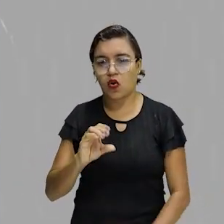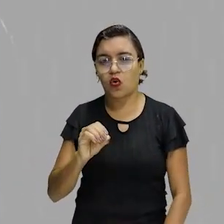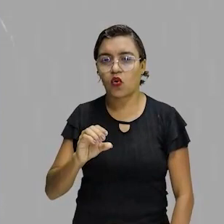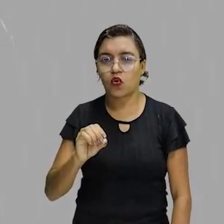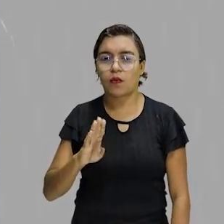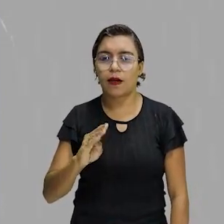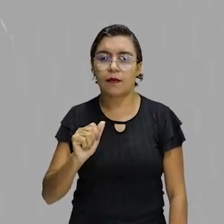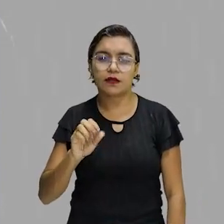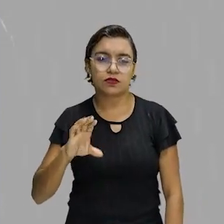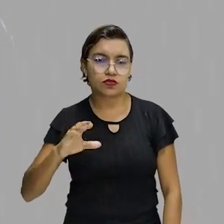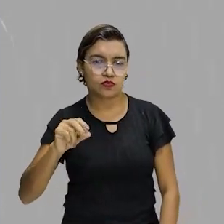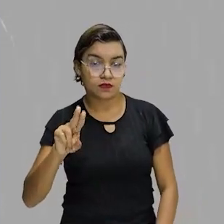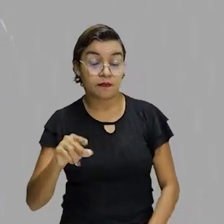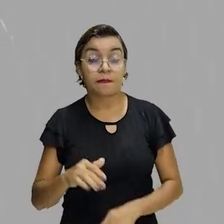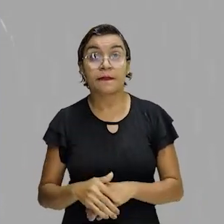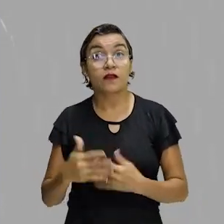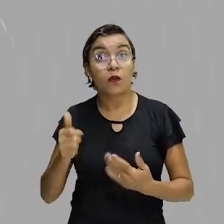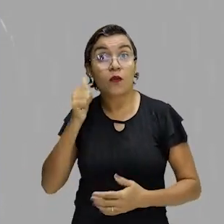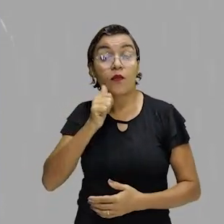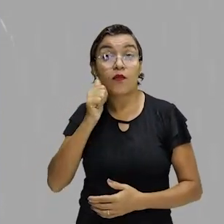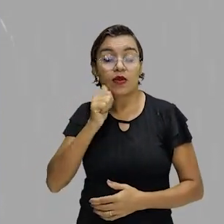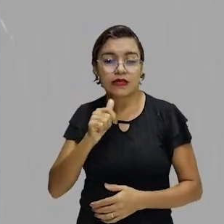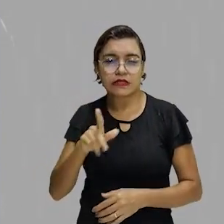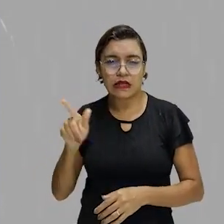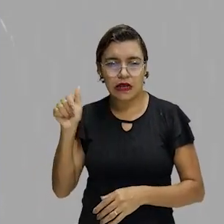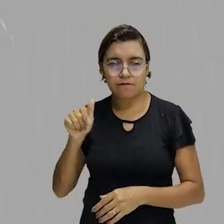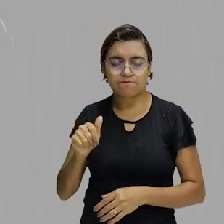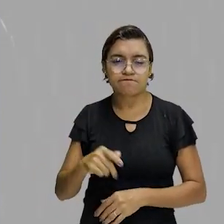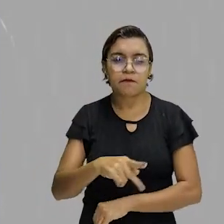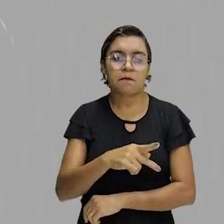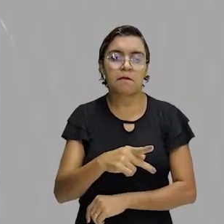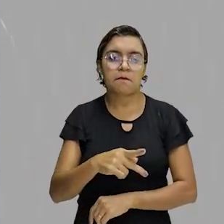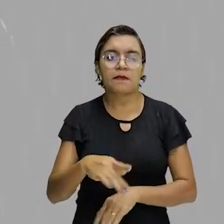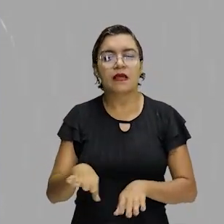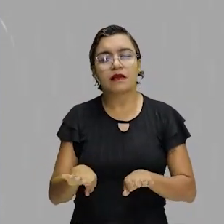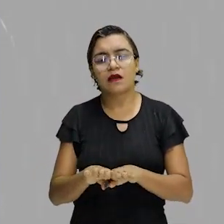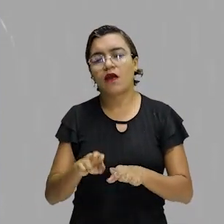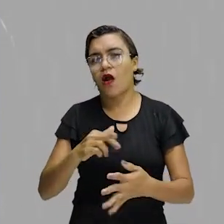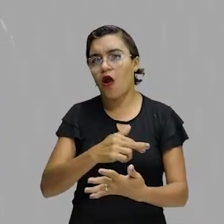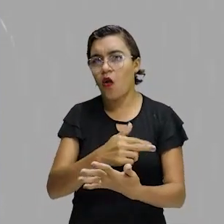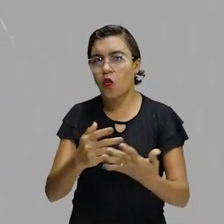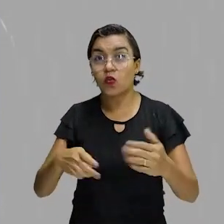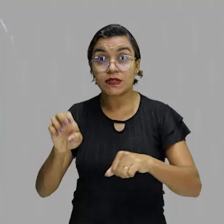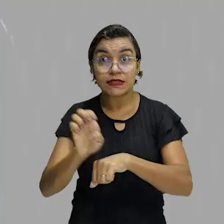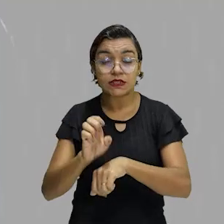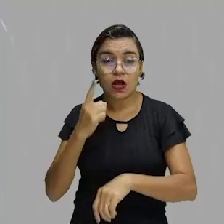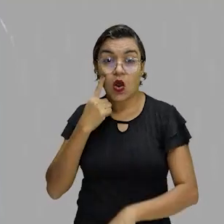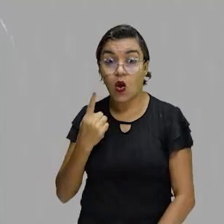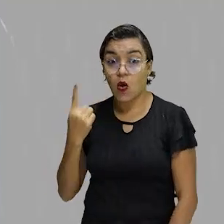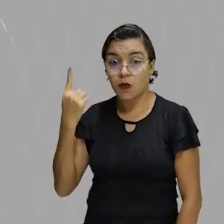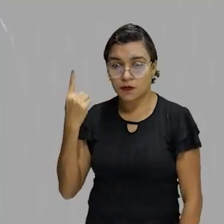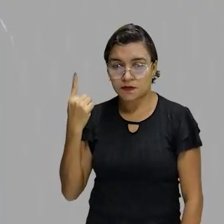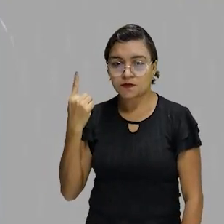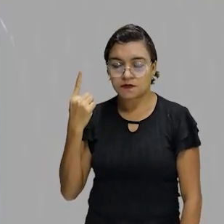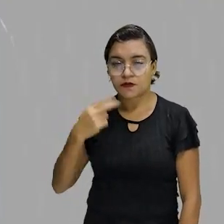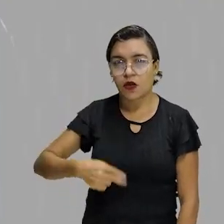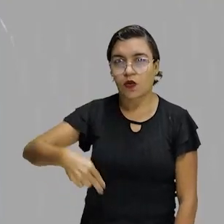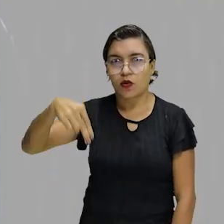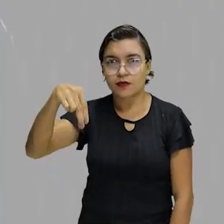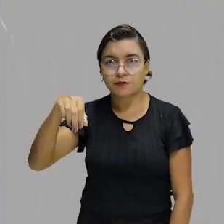ali quebradeiras de coco do Maranhão, Piauí, Pará e Tocantins, portanto a região norte e